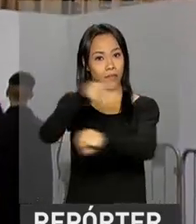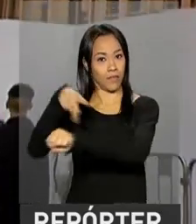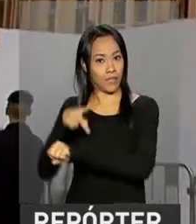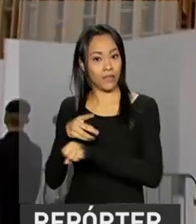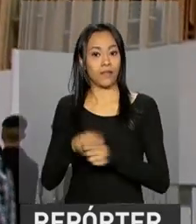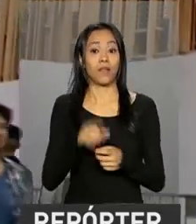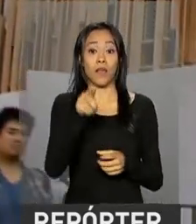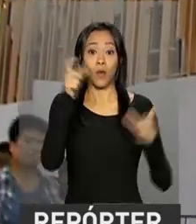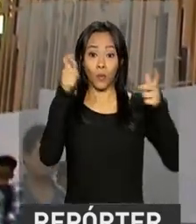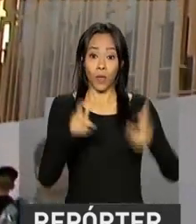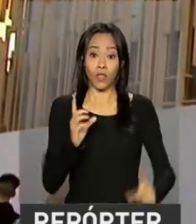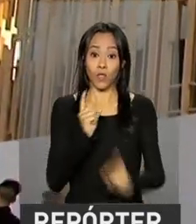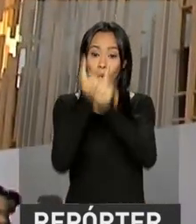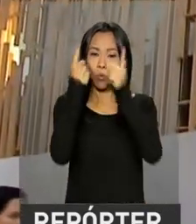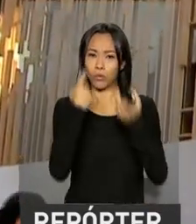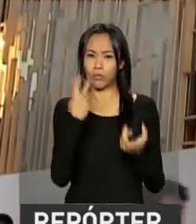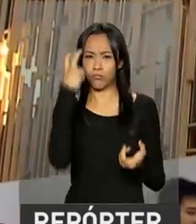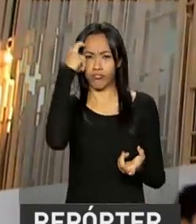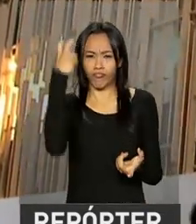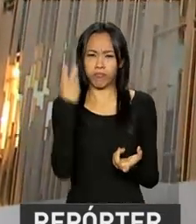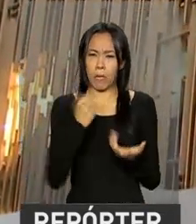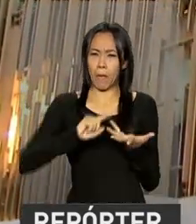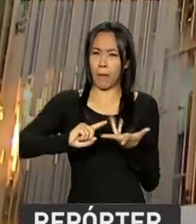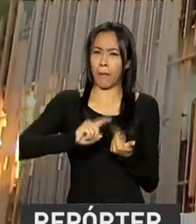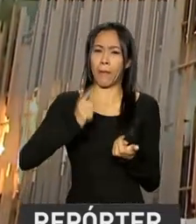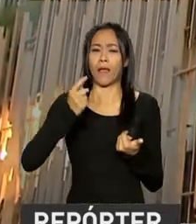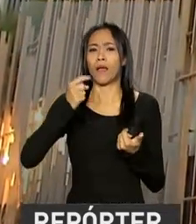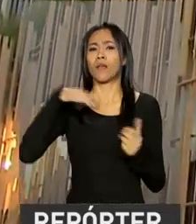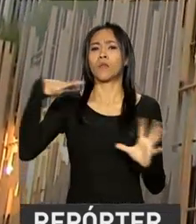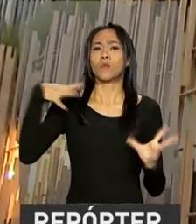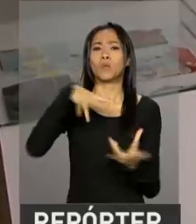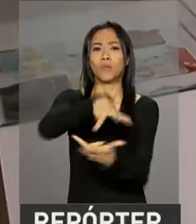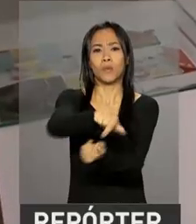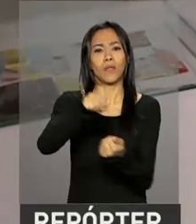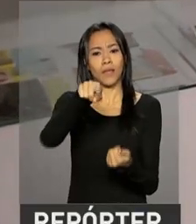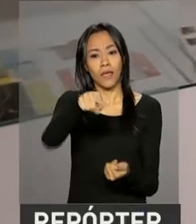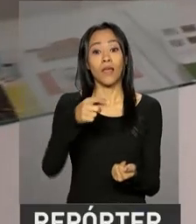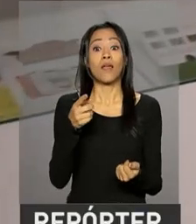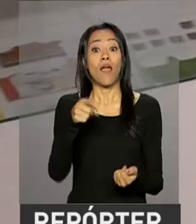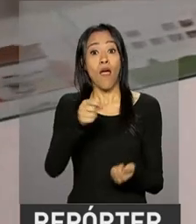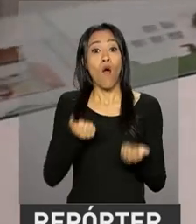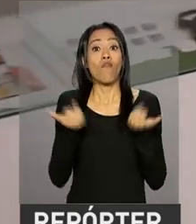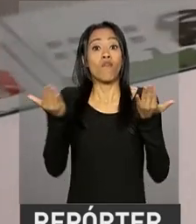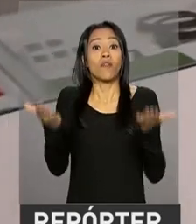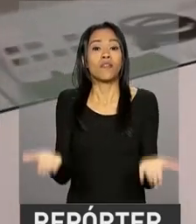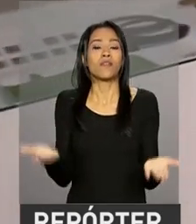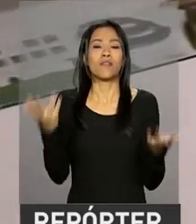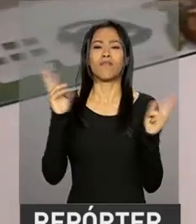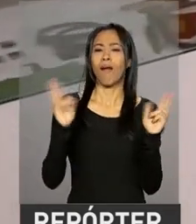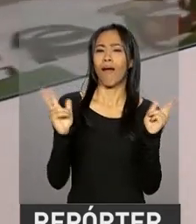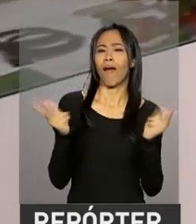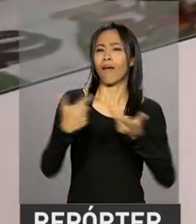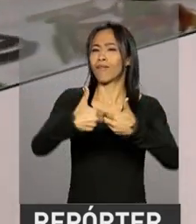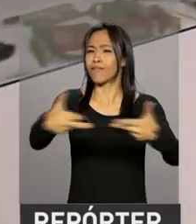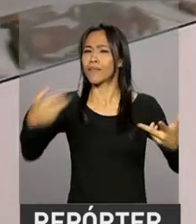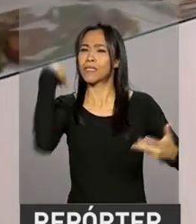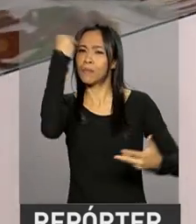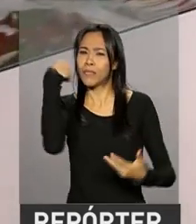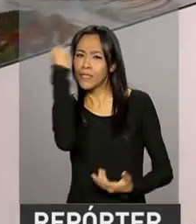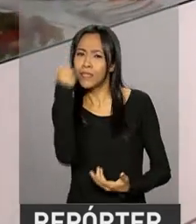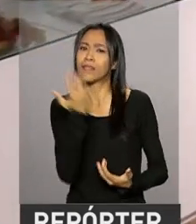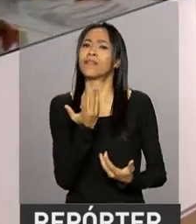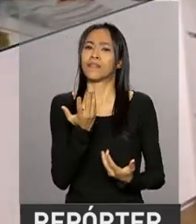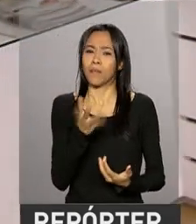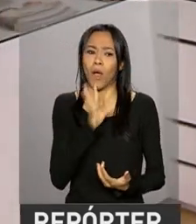de intercâmbio intelectual entre o Japão e o resto do mundo, a Japan House promete oferecer lazer e novas experiências a cada dia.